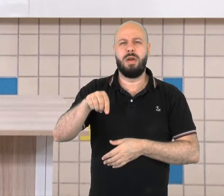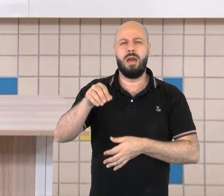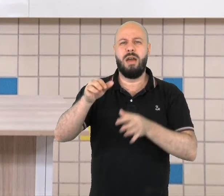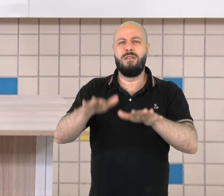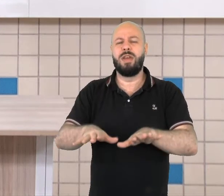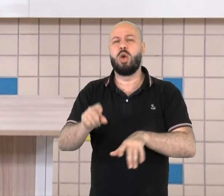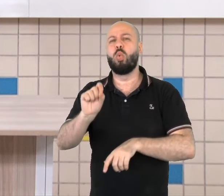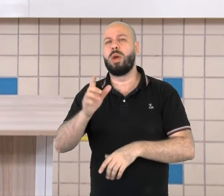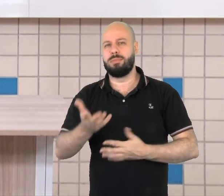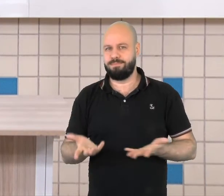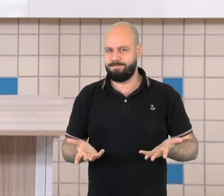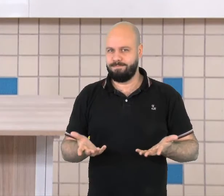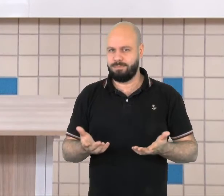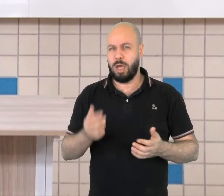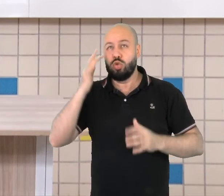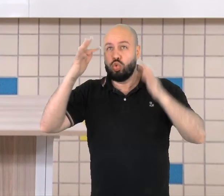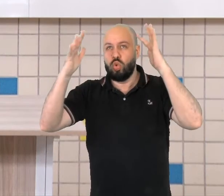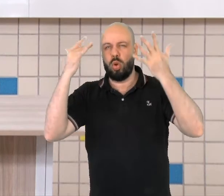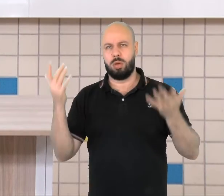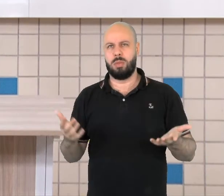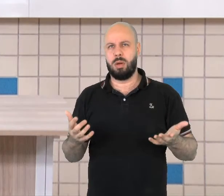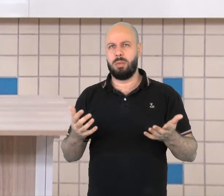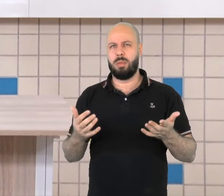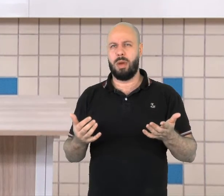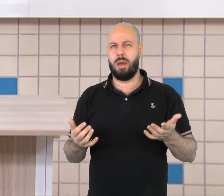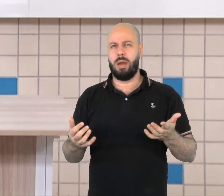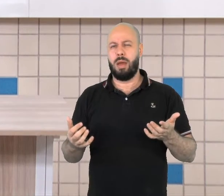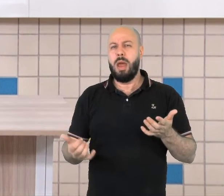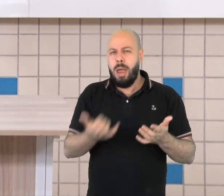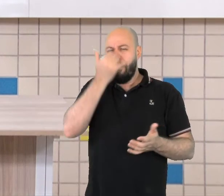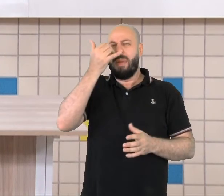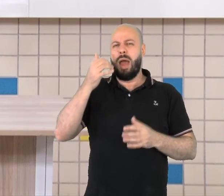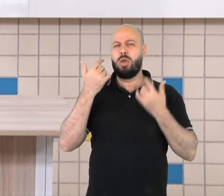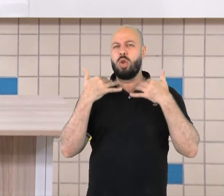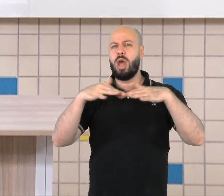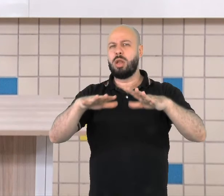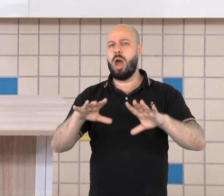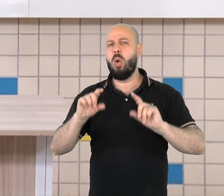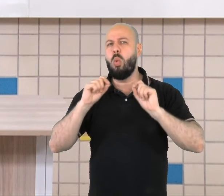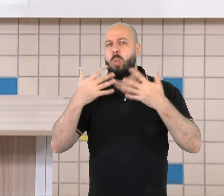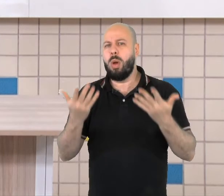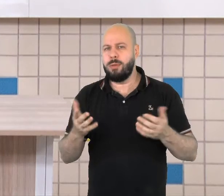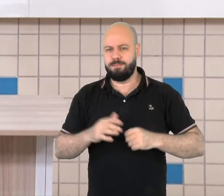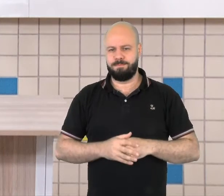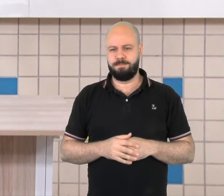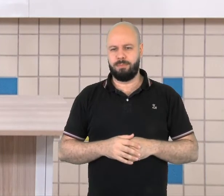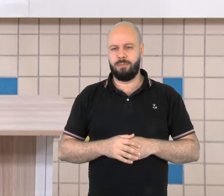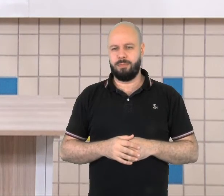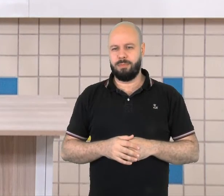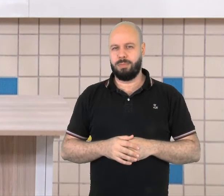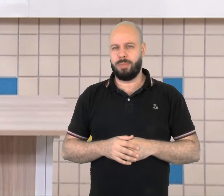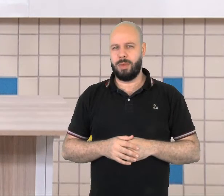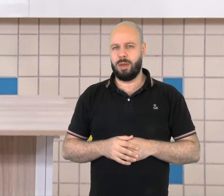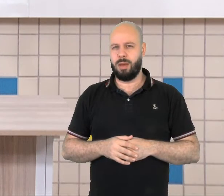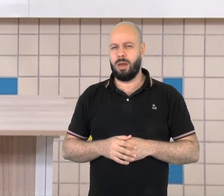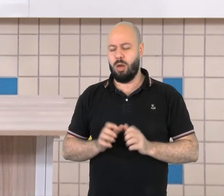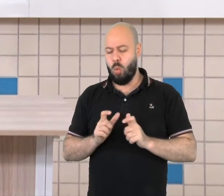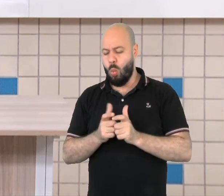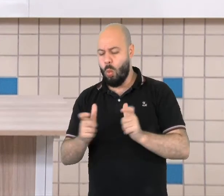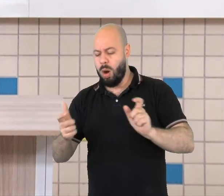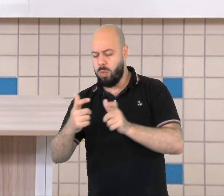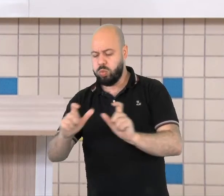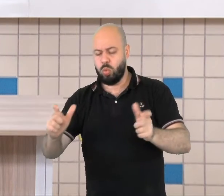né? Que impactos ambientais trazem esses tantos de colônias